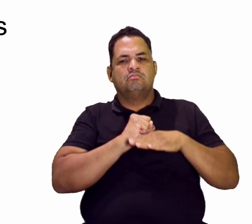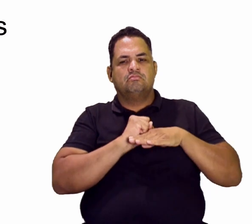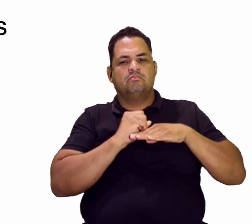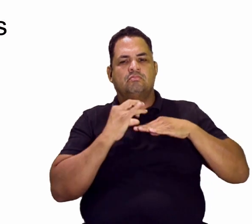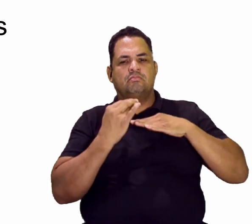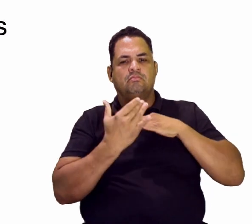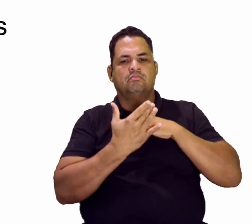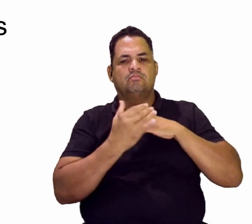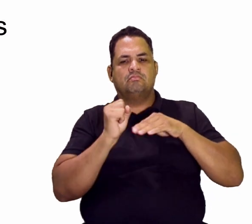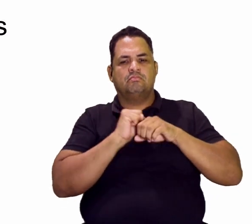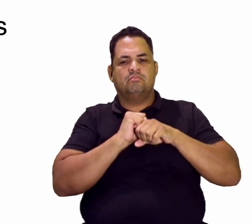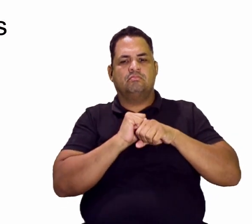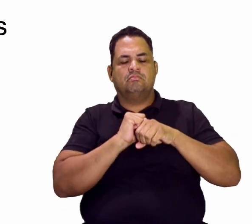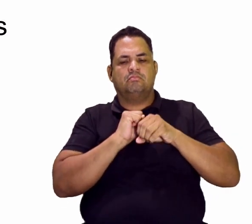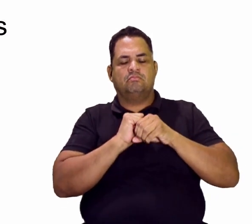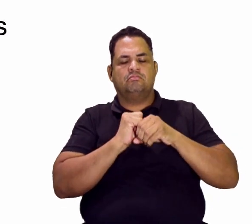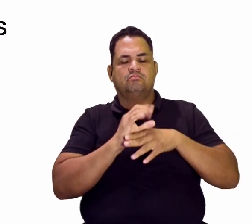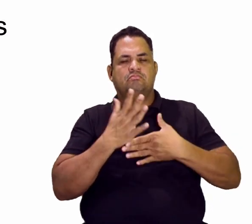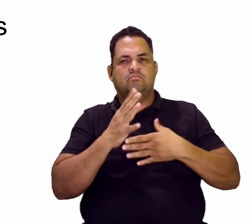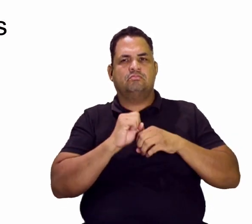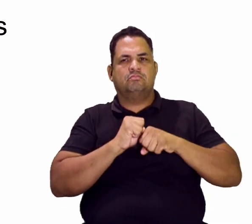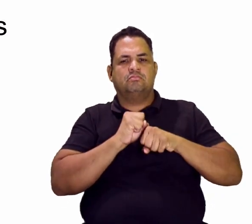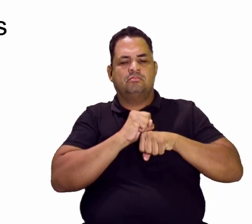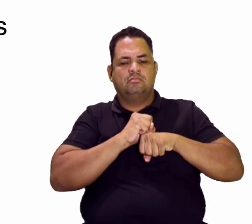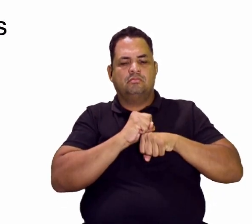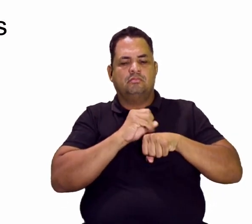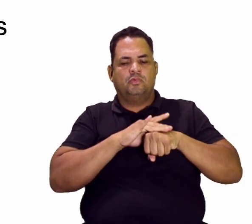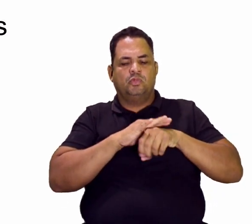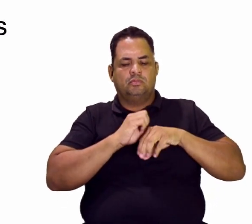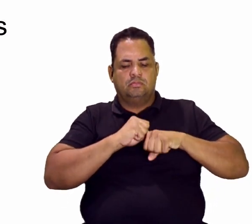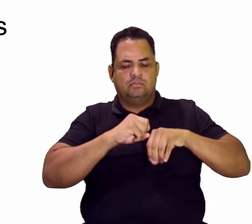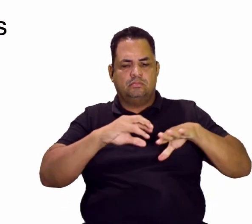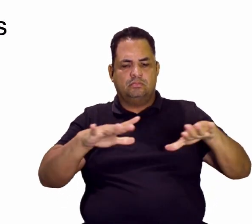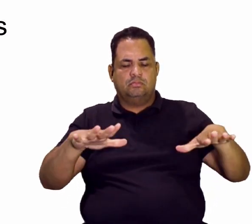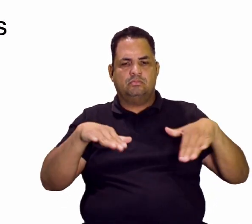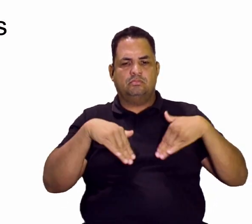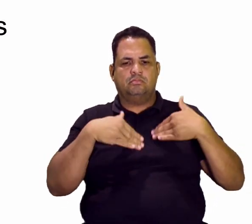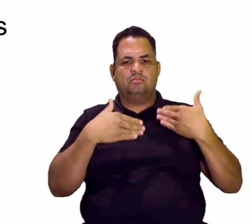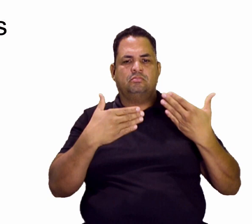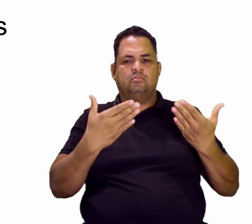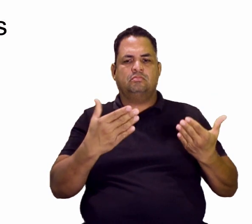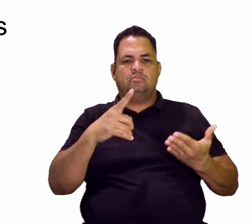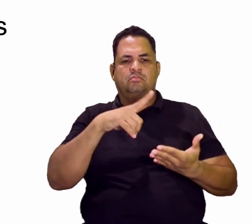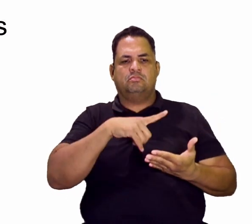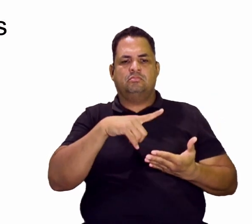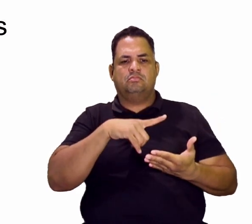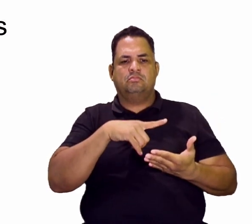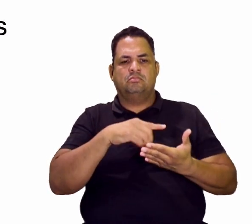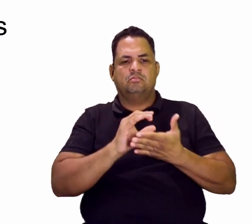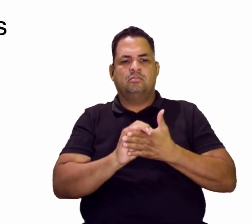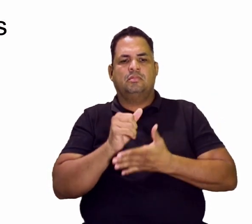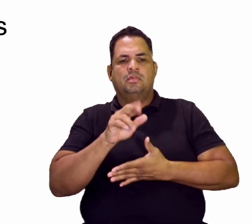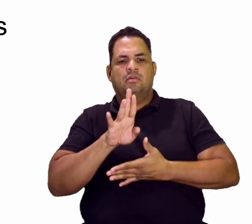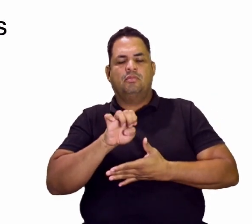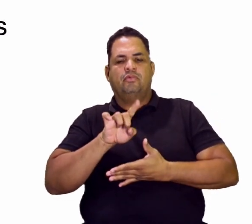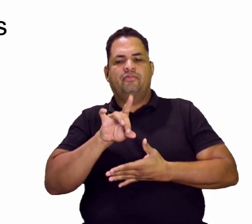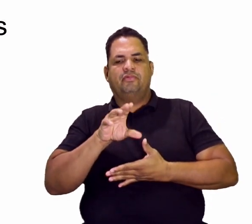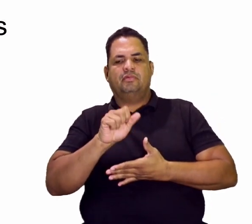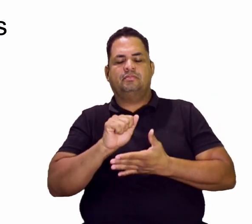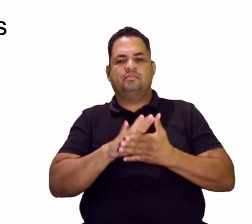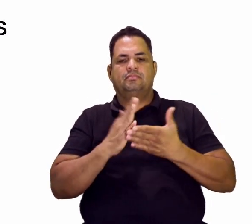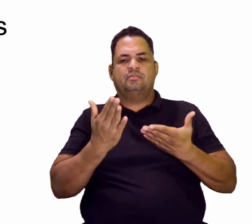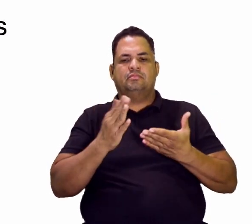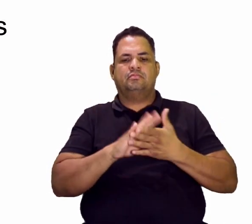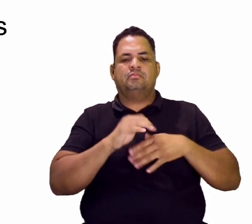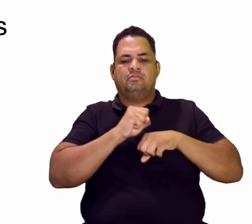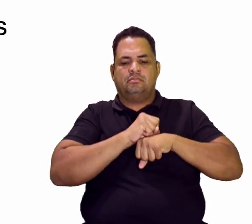epidemia, né, normalmente a gente tem a presença aí desses arbovírus, que são os vírus